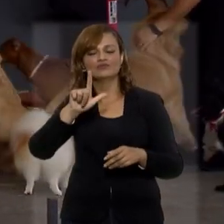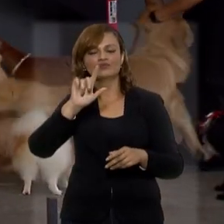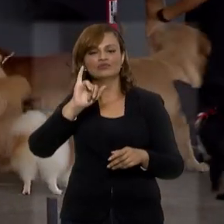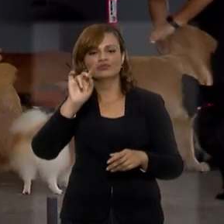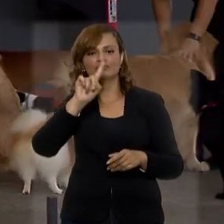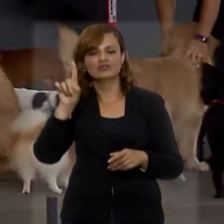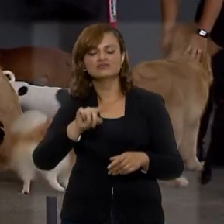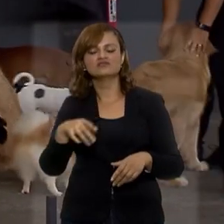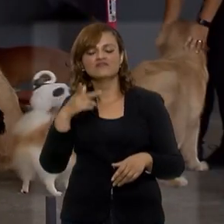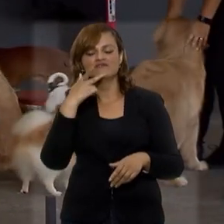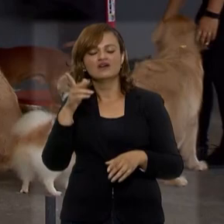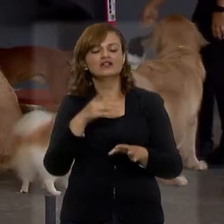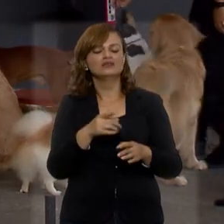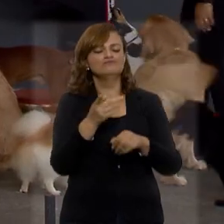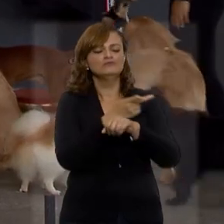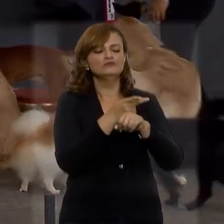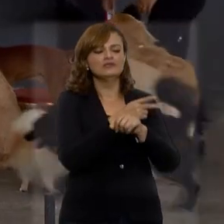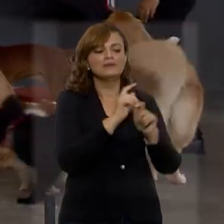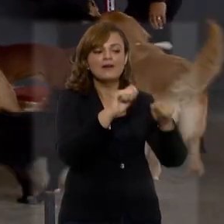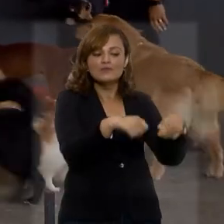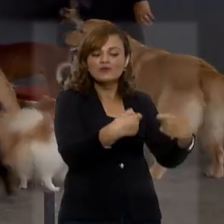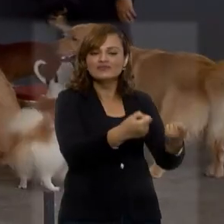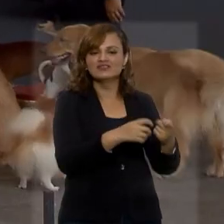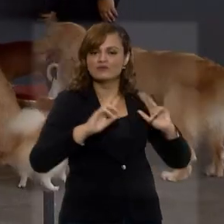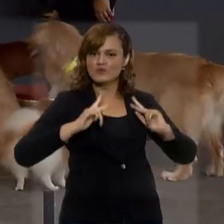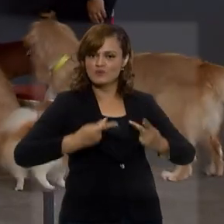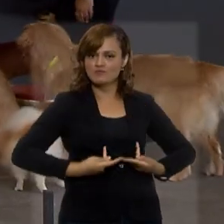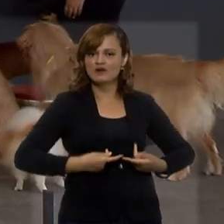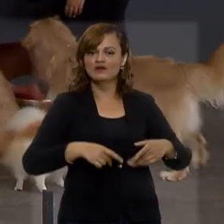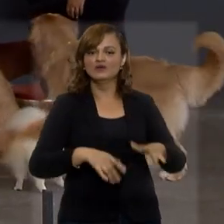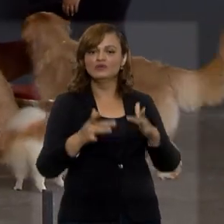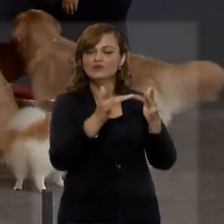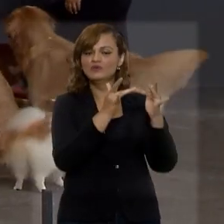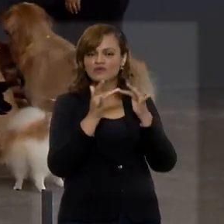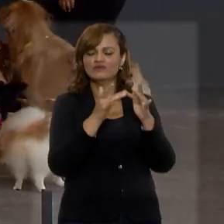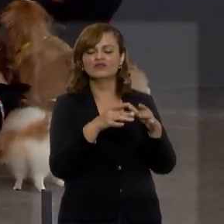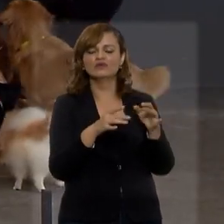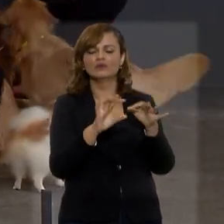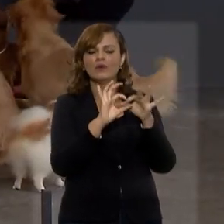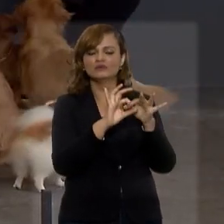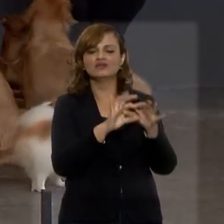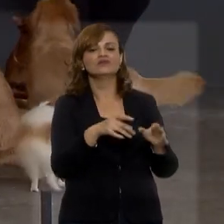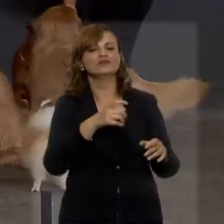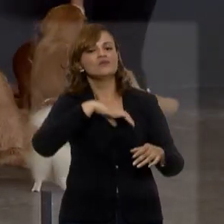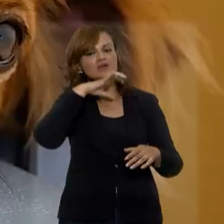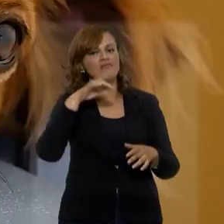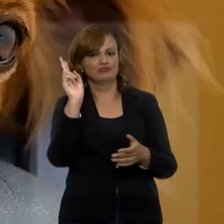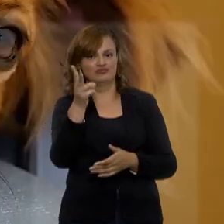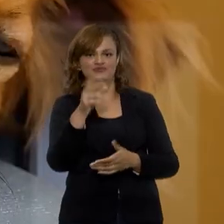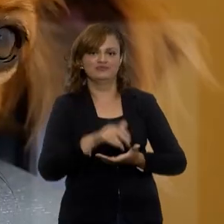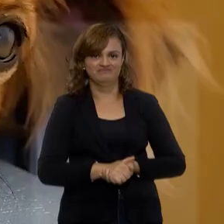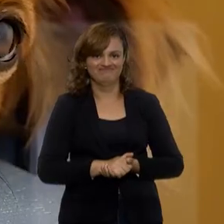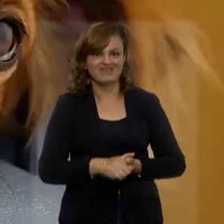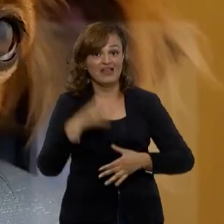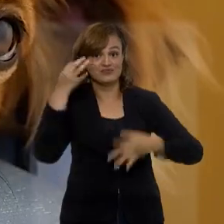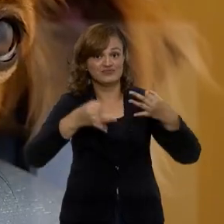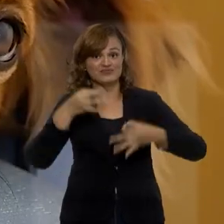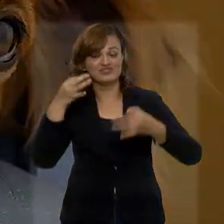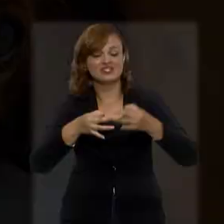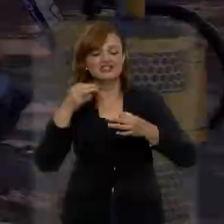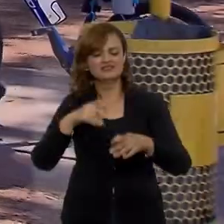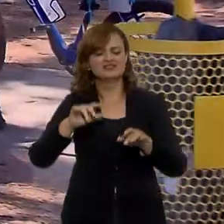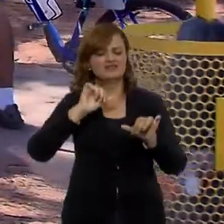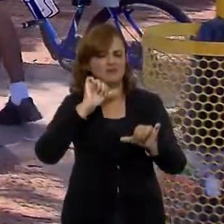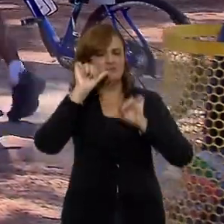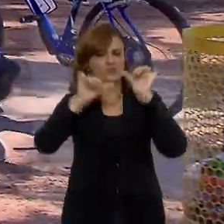Salomão, destacou que é preciso buscar sempre a proteção do ser humano e o seu vínculo afetivo com o animal. A justiça vem